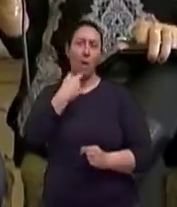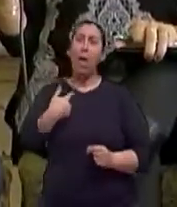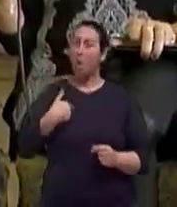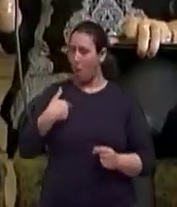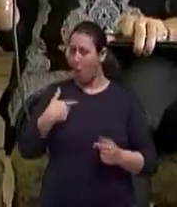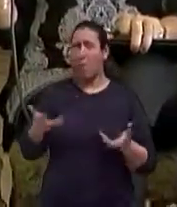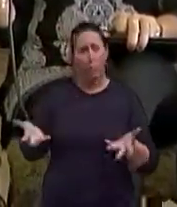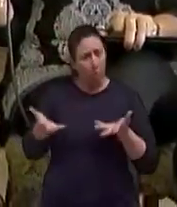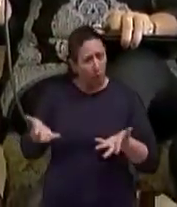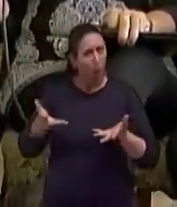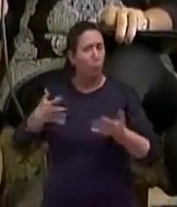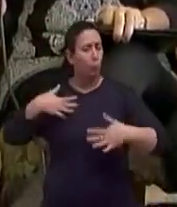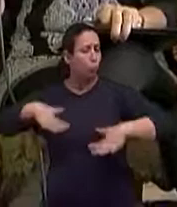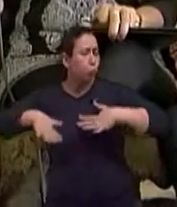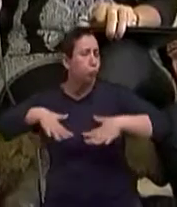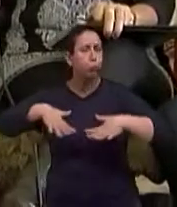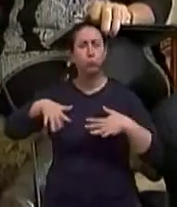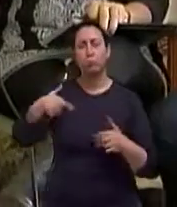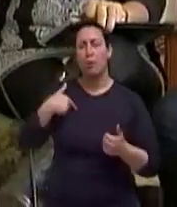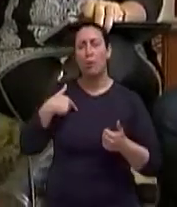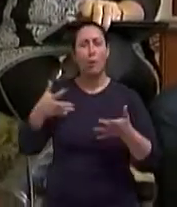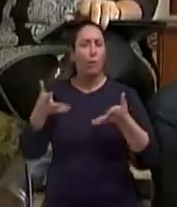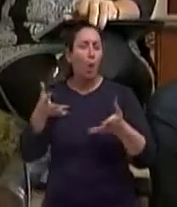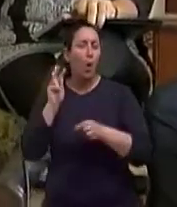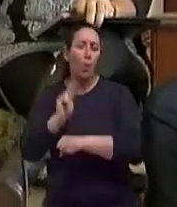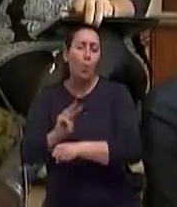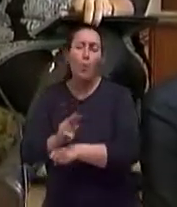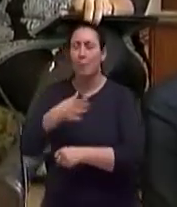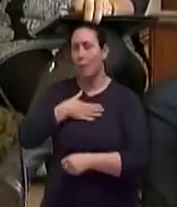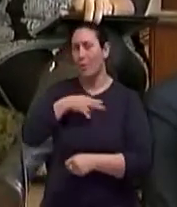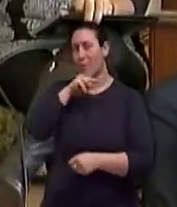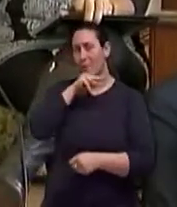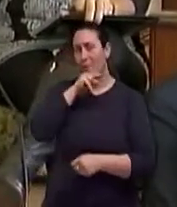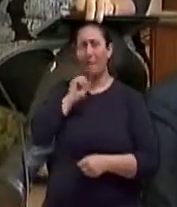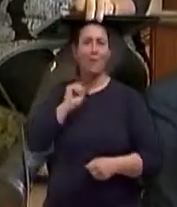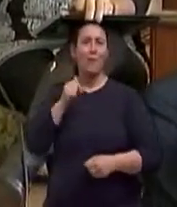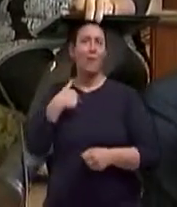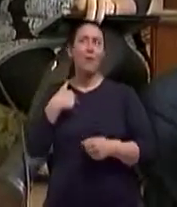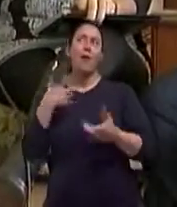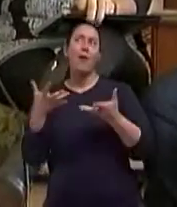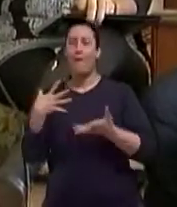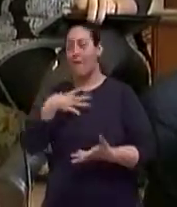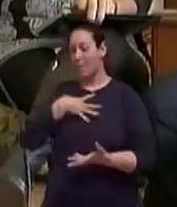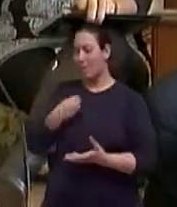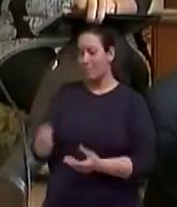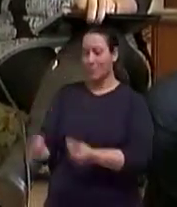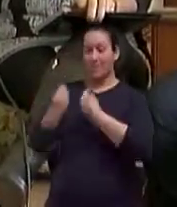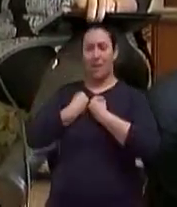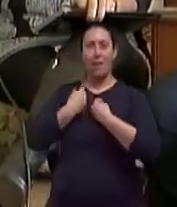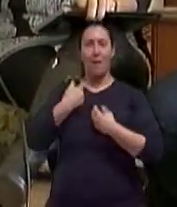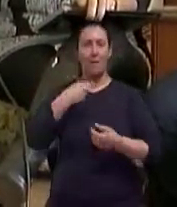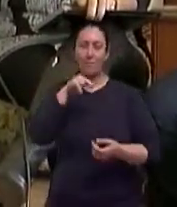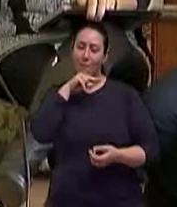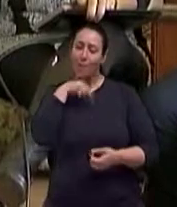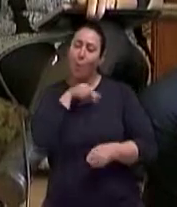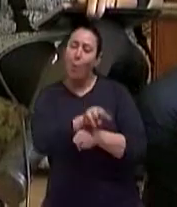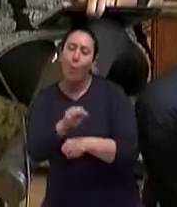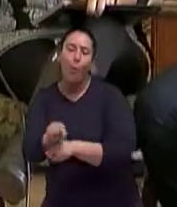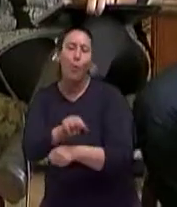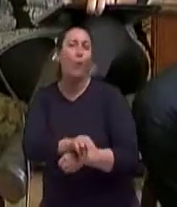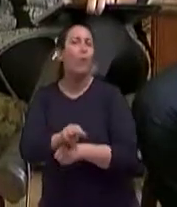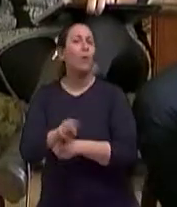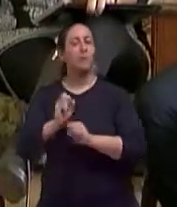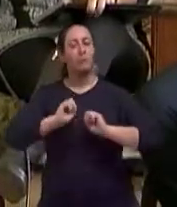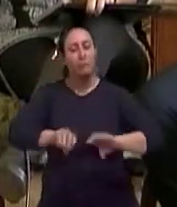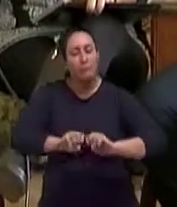ativa tá trabalhando tá com cuidando dos meus netos que a minha filha me deixa com os meus netos eu para eu ficar cuidando deles e passar a